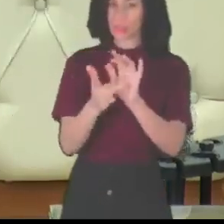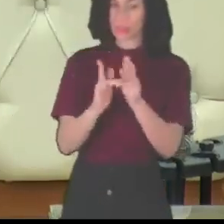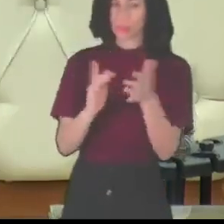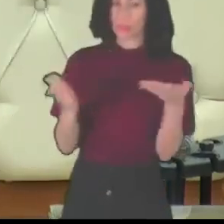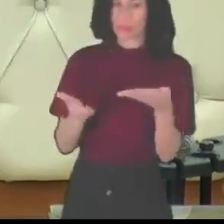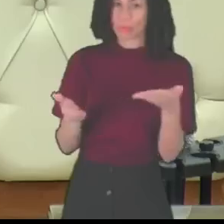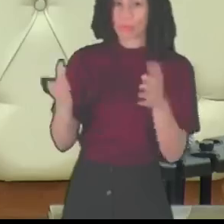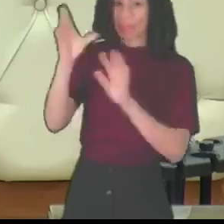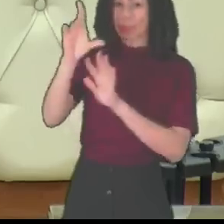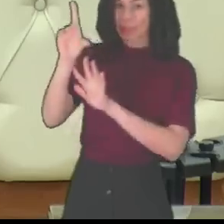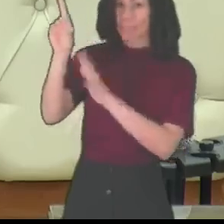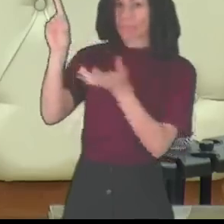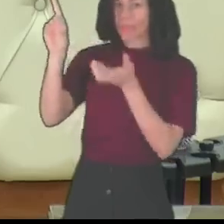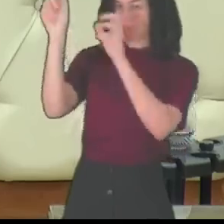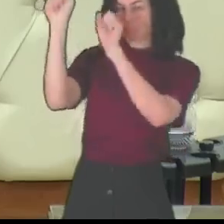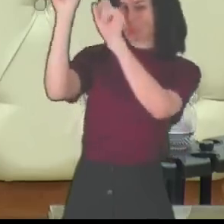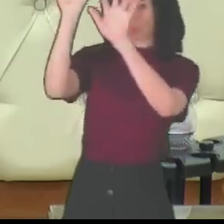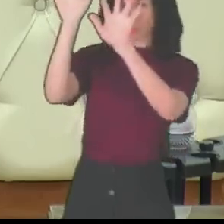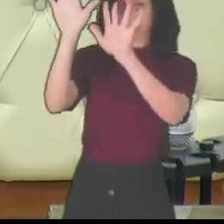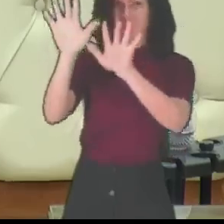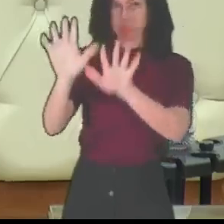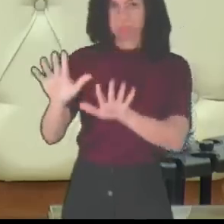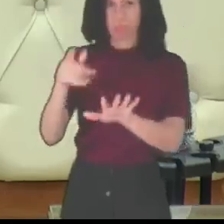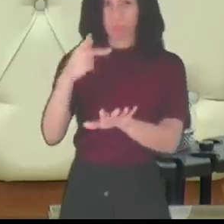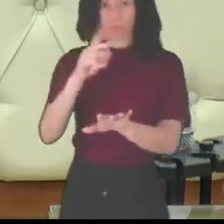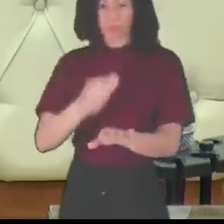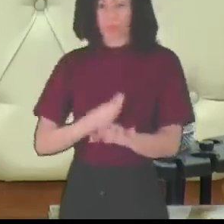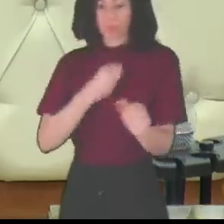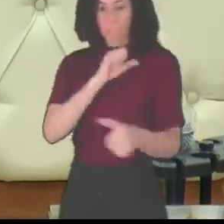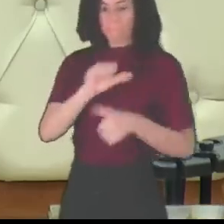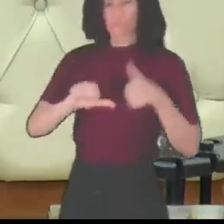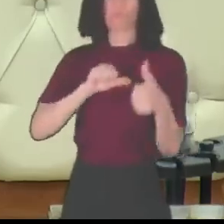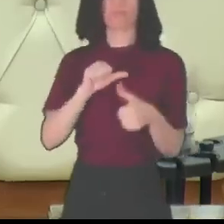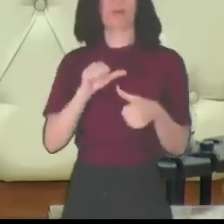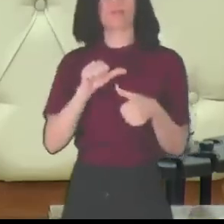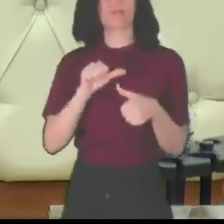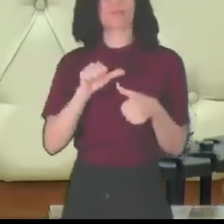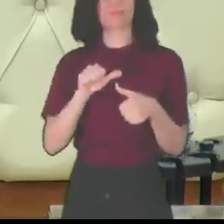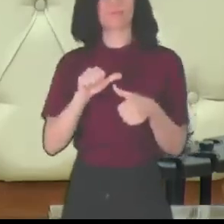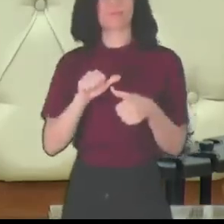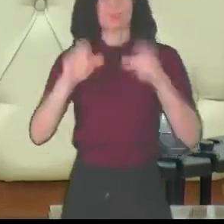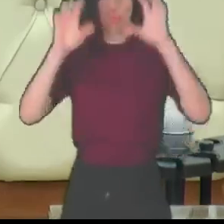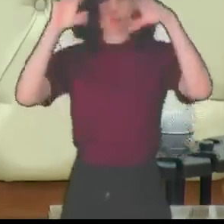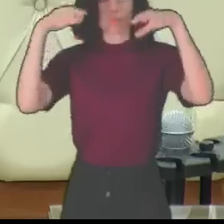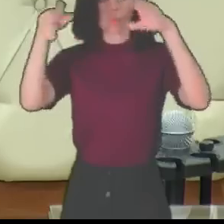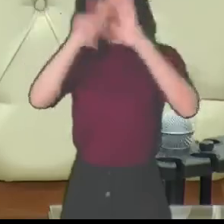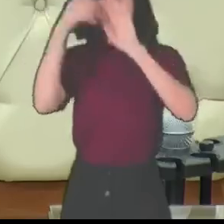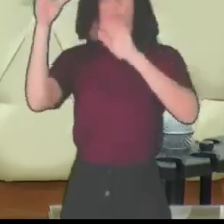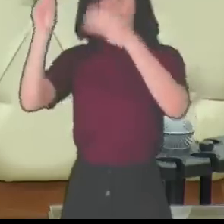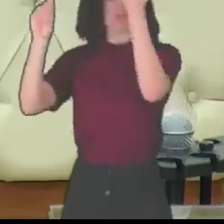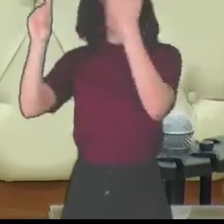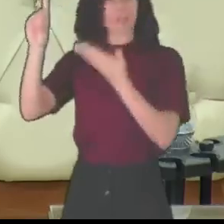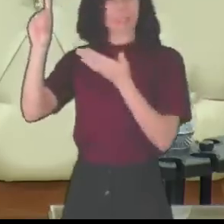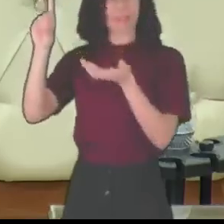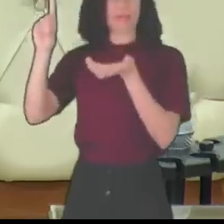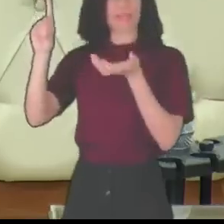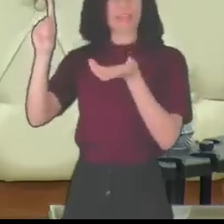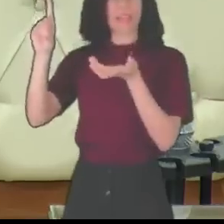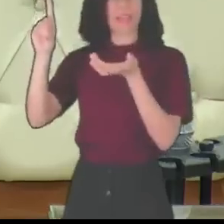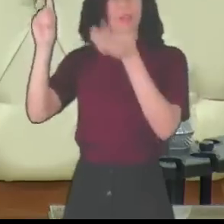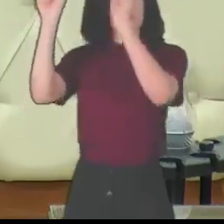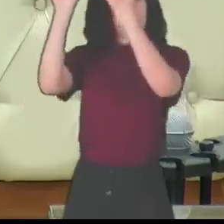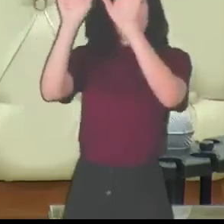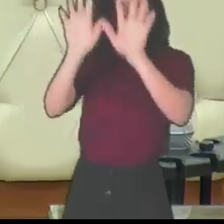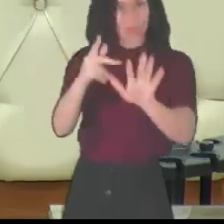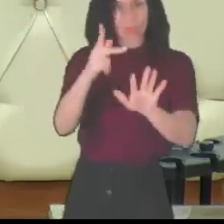está aqui para molhar essa terra vocês não entenderam a chuva de Deus está aqui para molhar essa terra tem